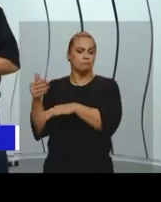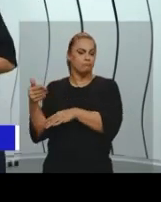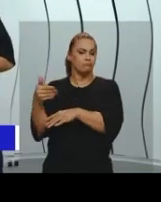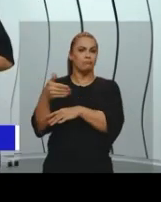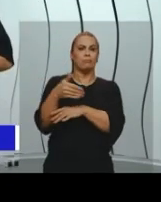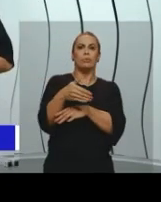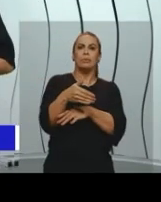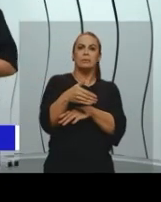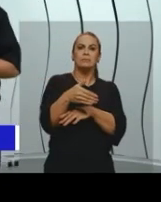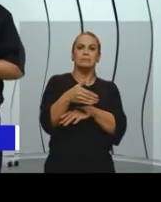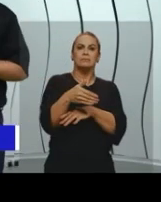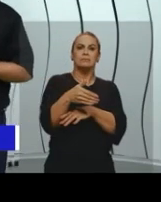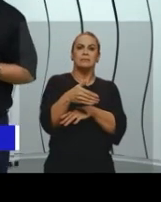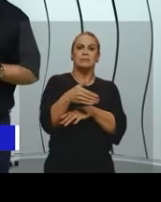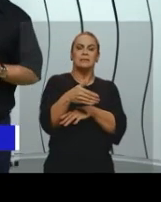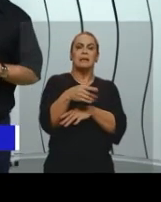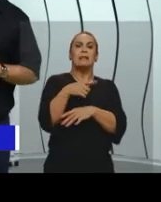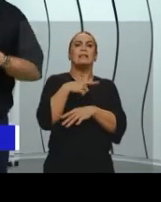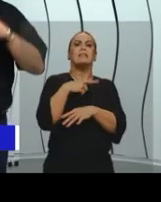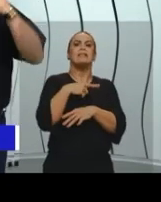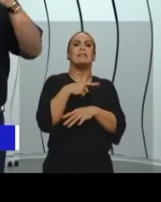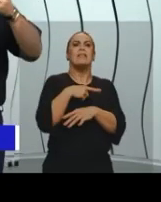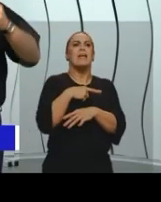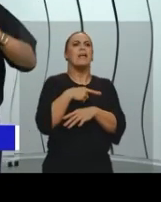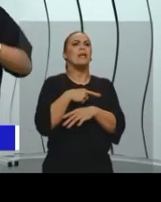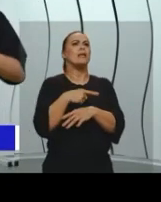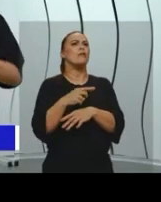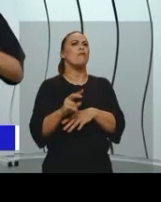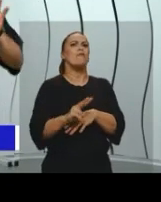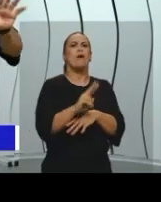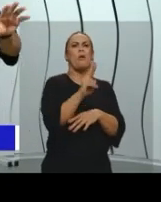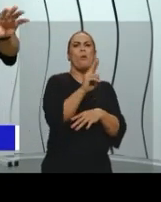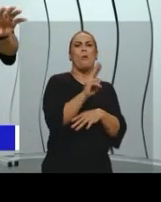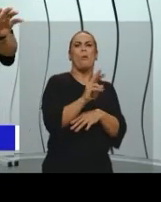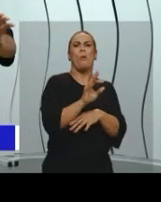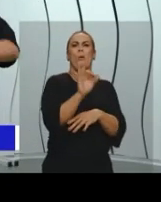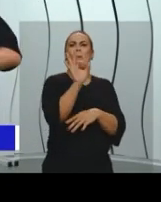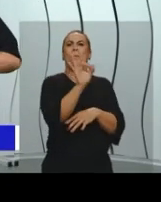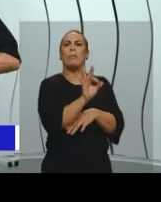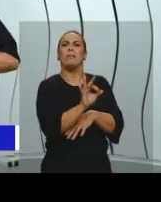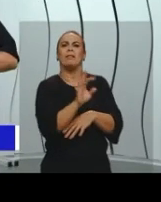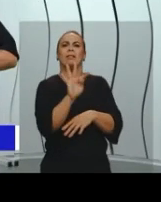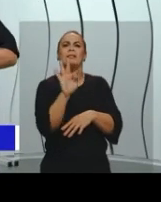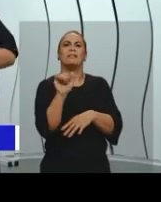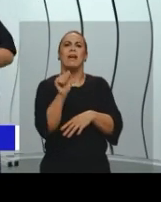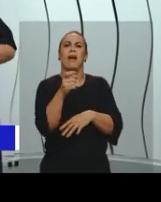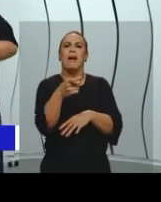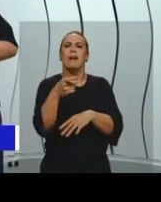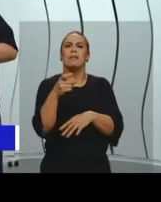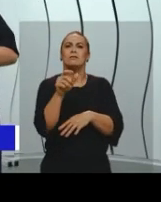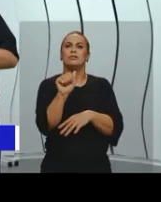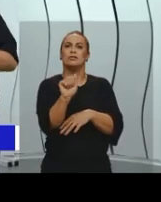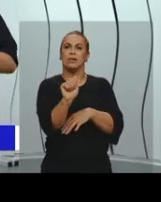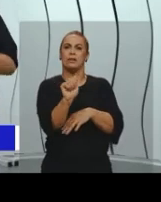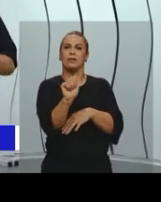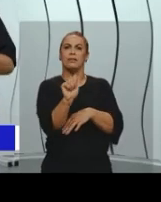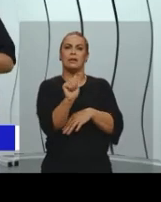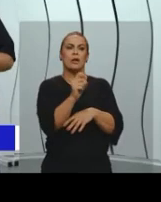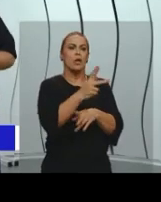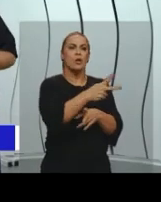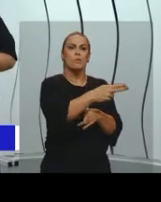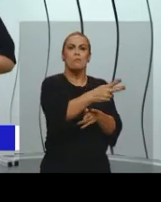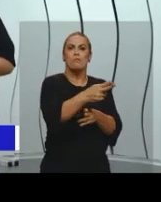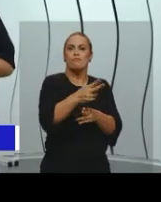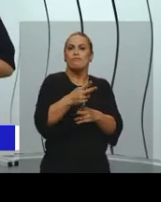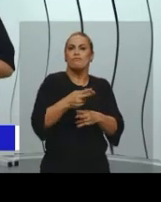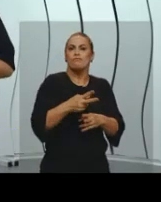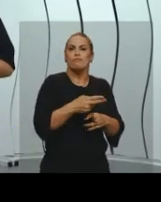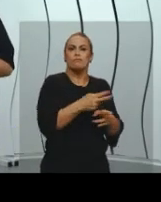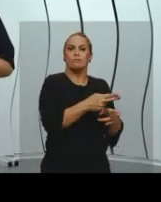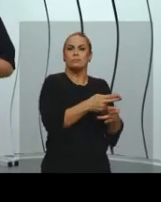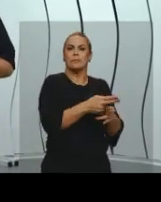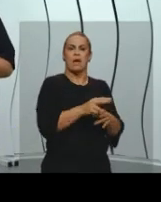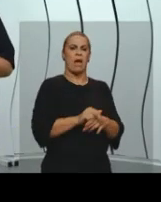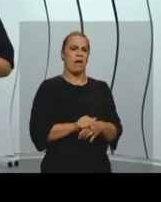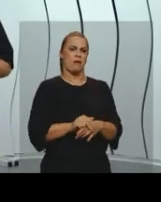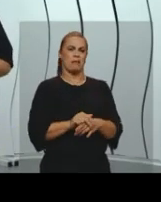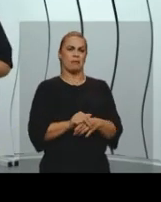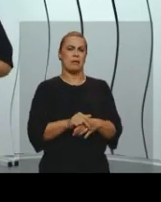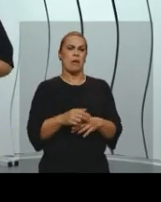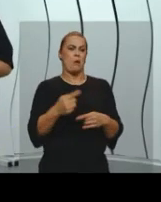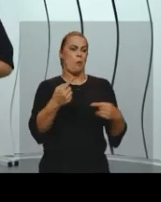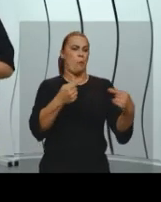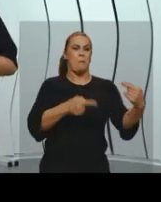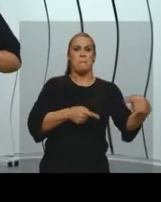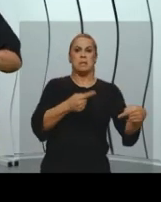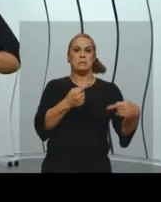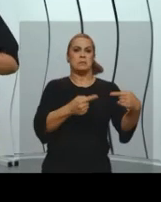tarifa. Então, não tem aquele argumento de, eu não vou comprar de você, eu vou comprar do outro porque a taxa do outro é menor. O